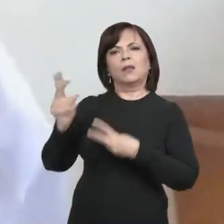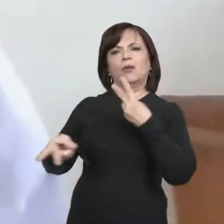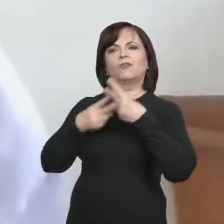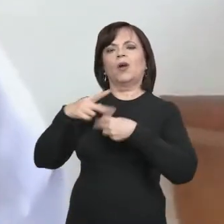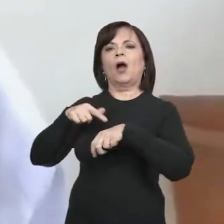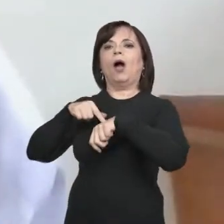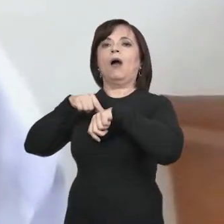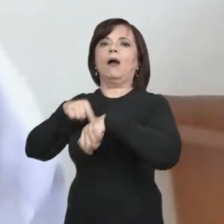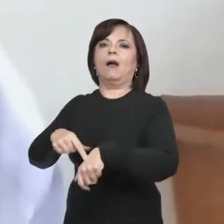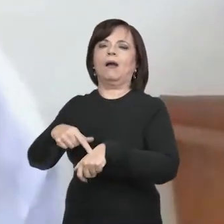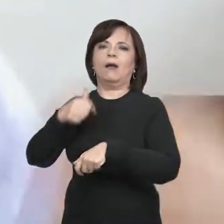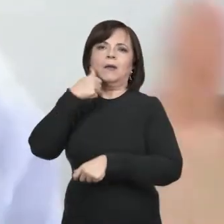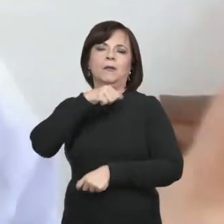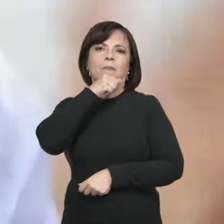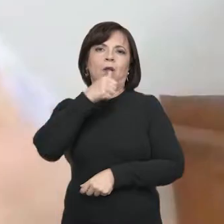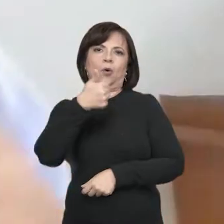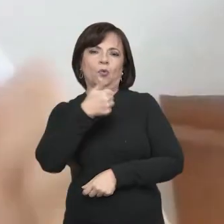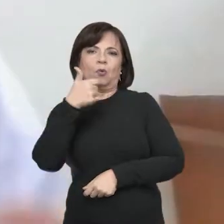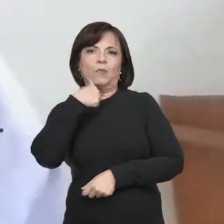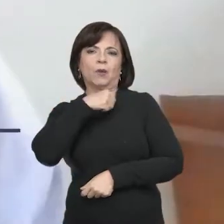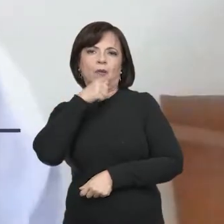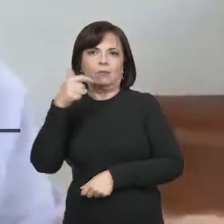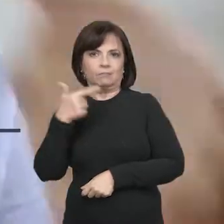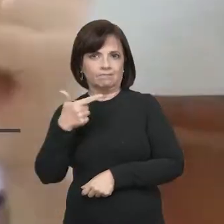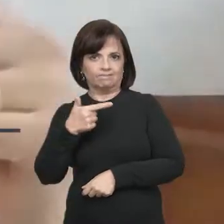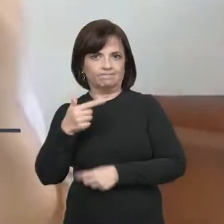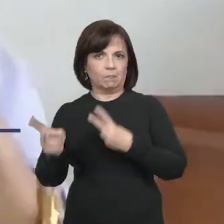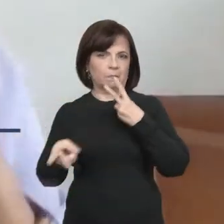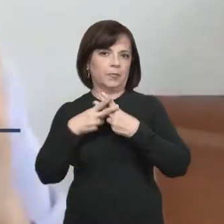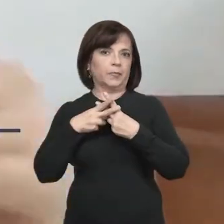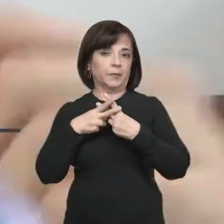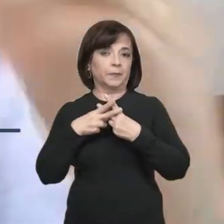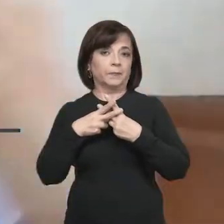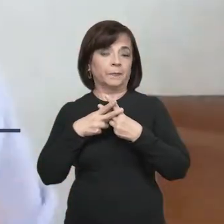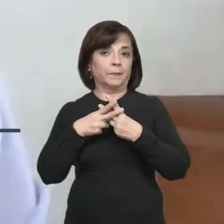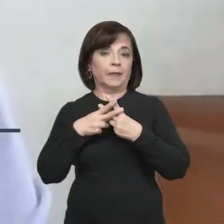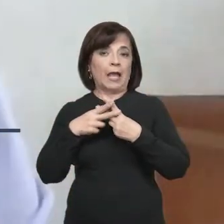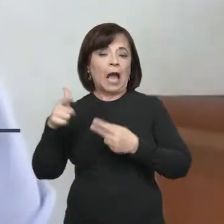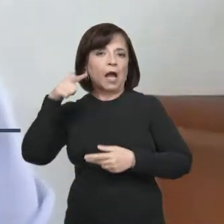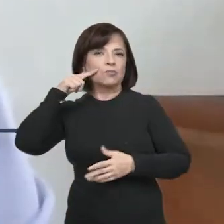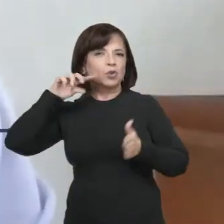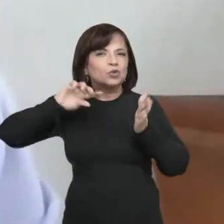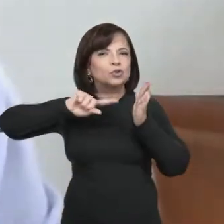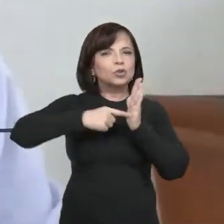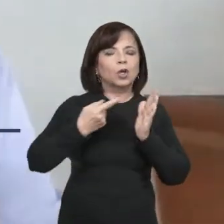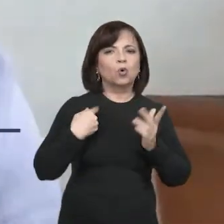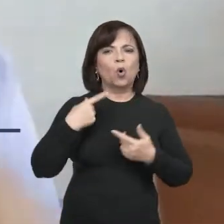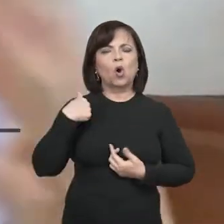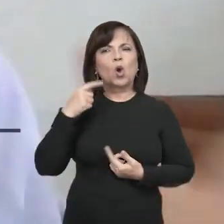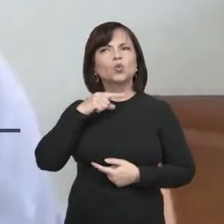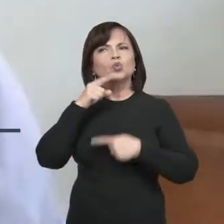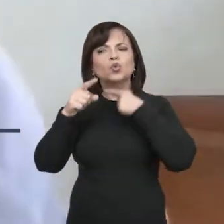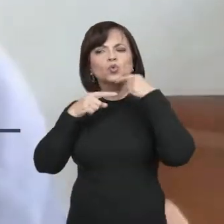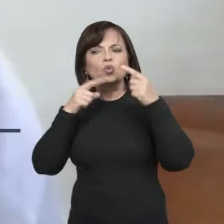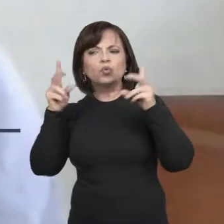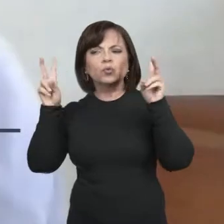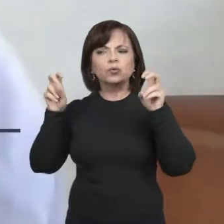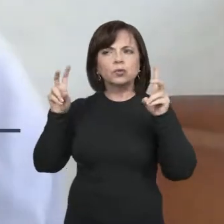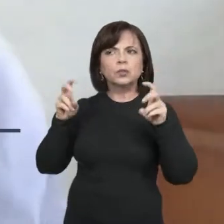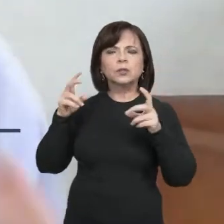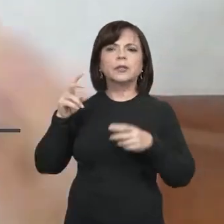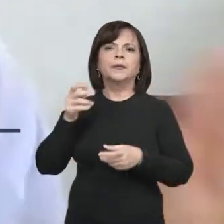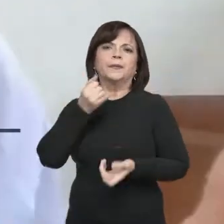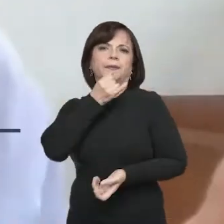flagrante das duas, da madrasta e da mãe. Assim que o auto de prisão em flagrante chegou no Ministério Público, eu fiquei com algumas dúvidas